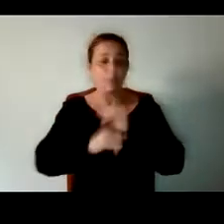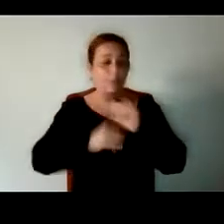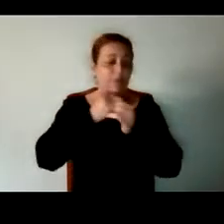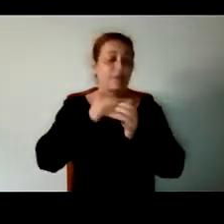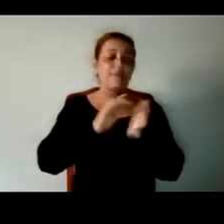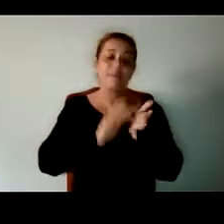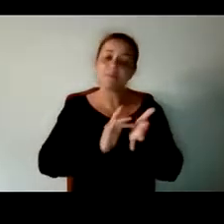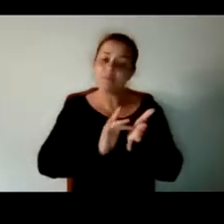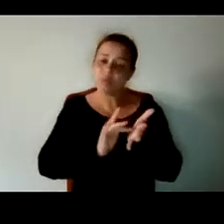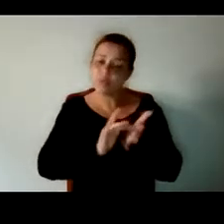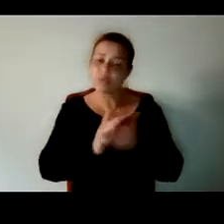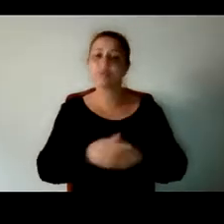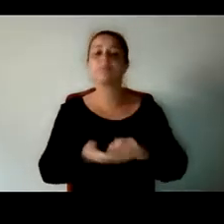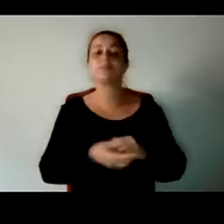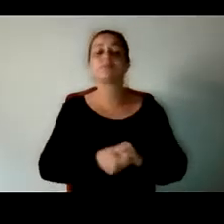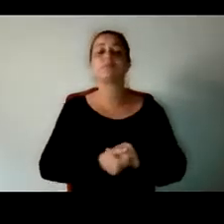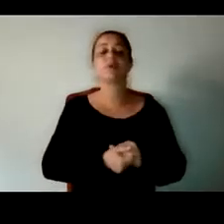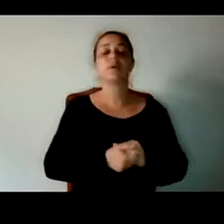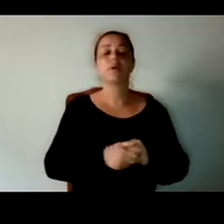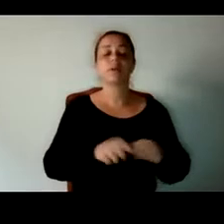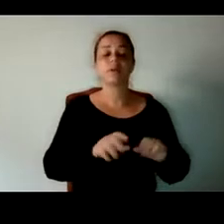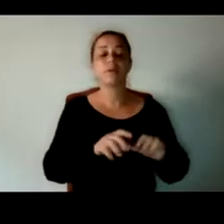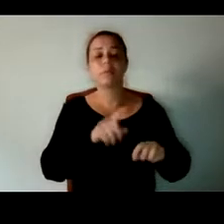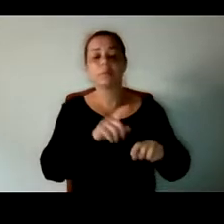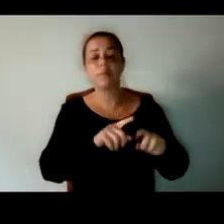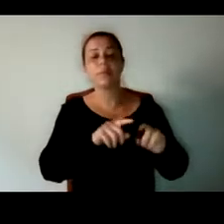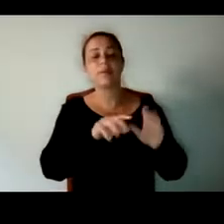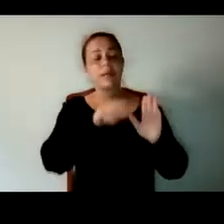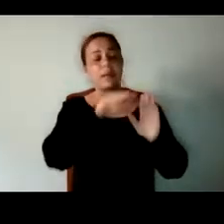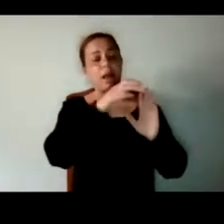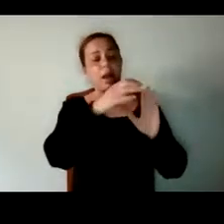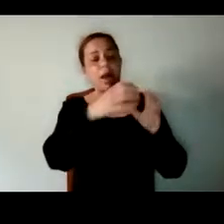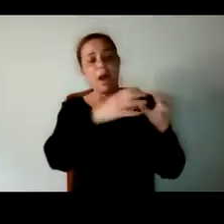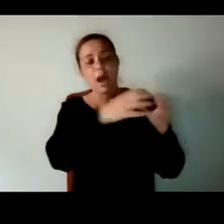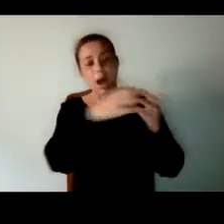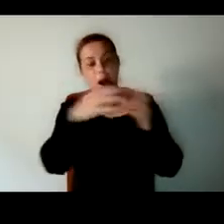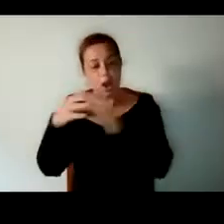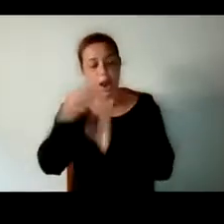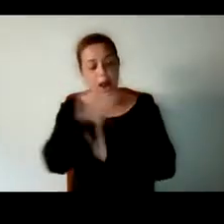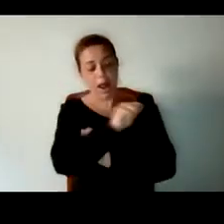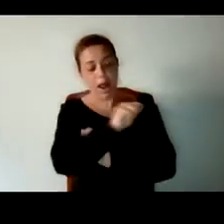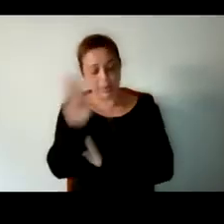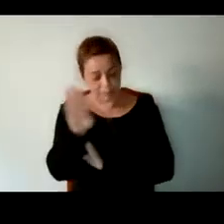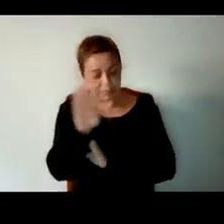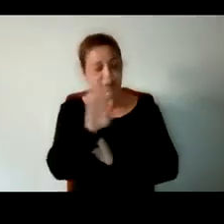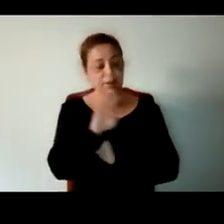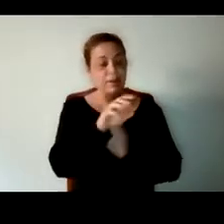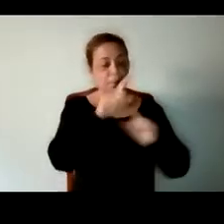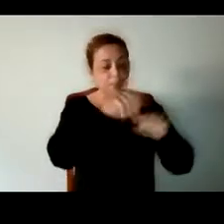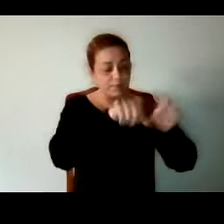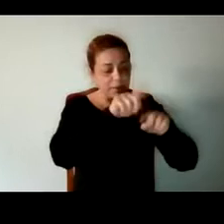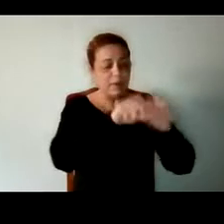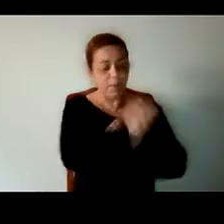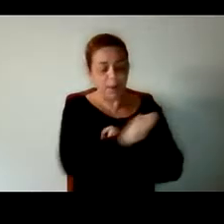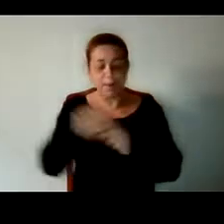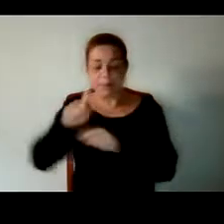muito embolado, né? Para poder diferenciar, e essas ferramentas aí que estão